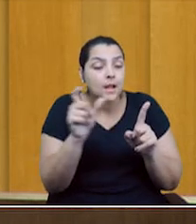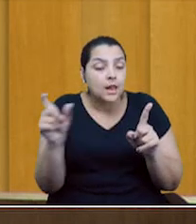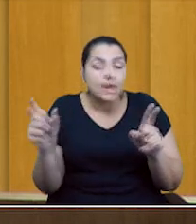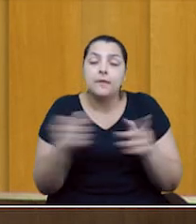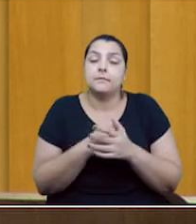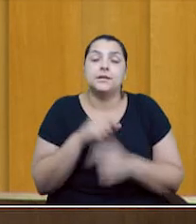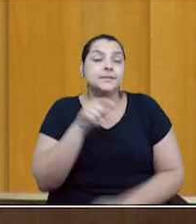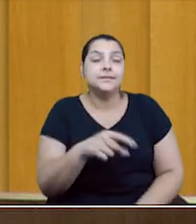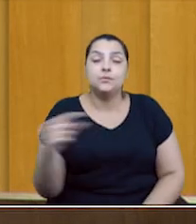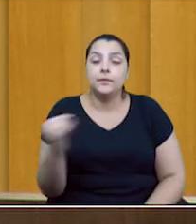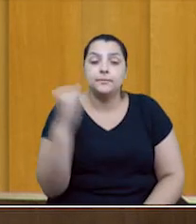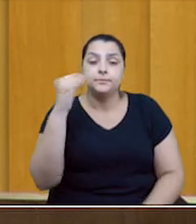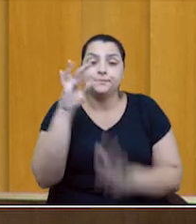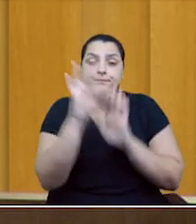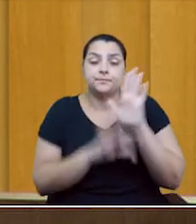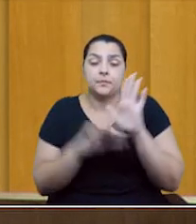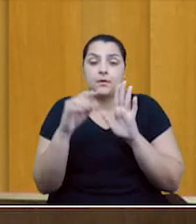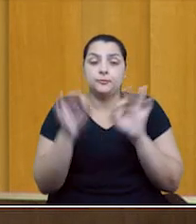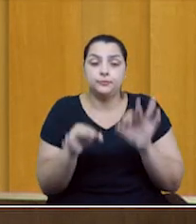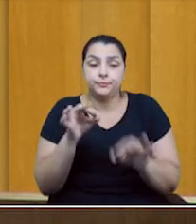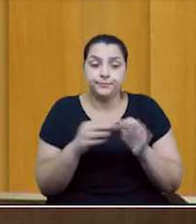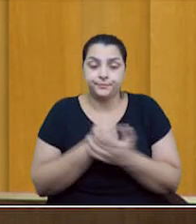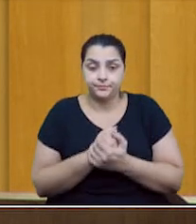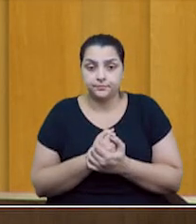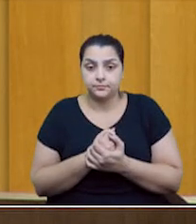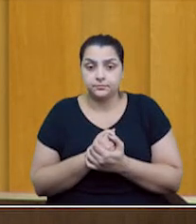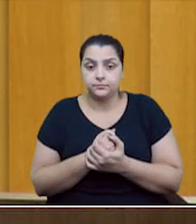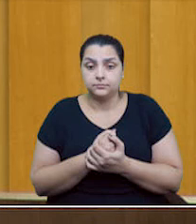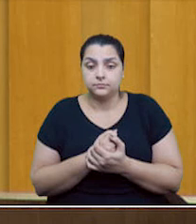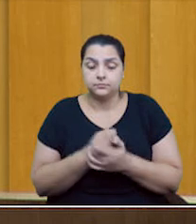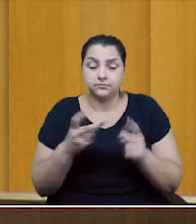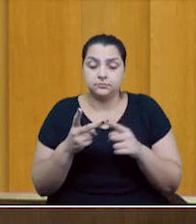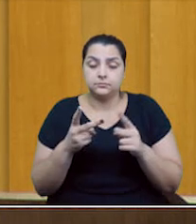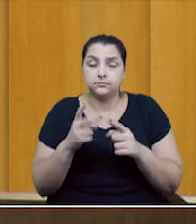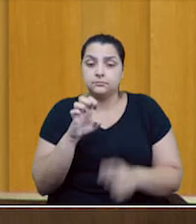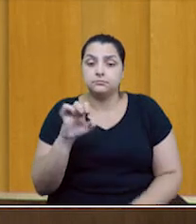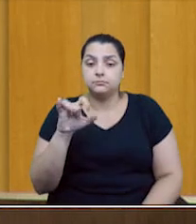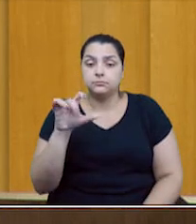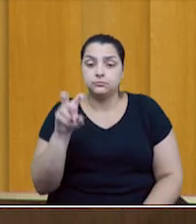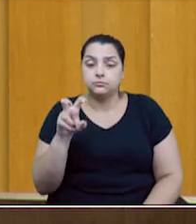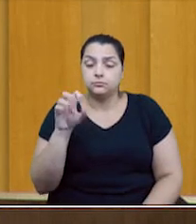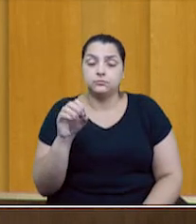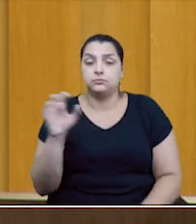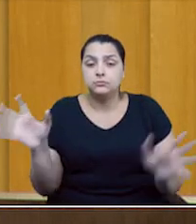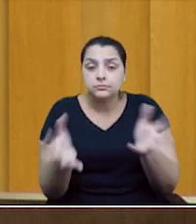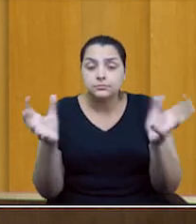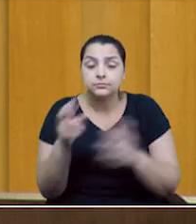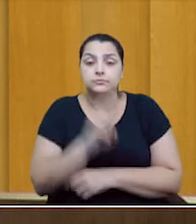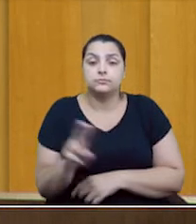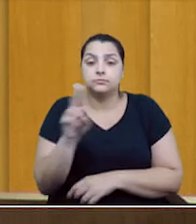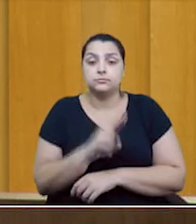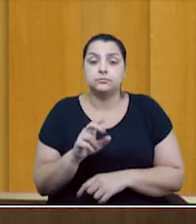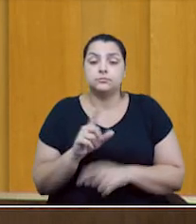nos textos jurídicos. Brevidade é o segundo eixo, nas comunicações. Incentivo à utilização de versões resumidas